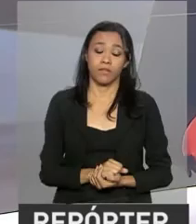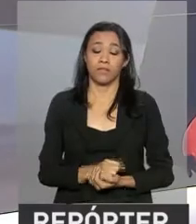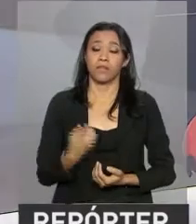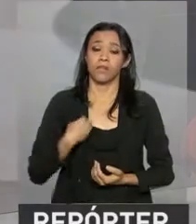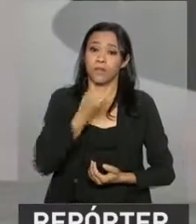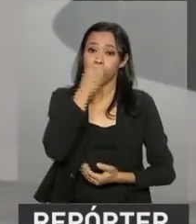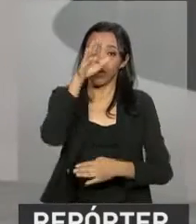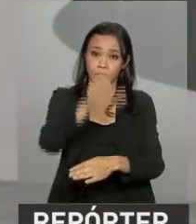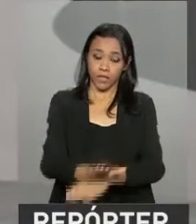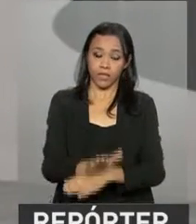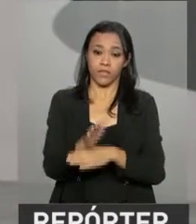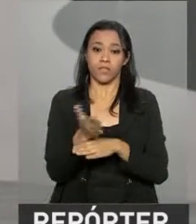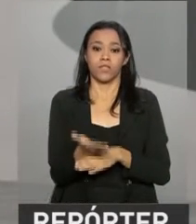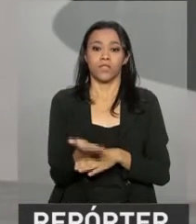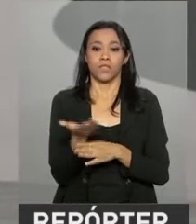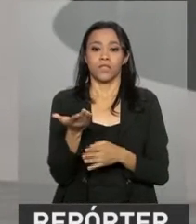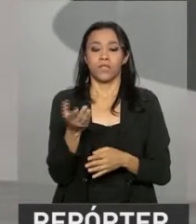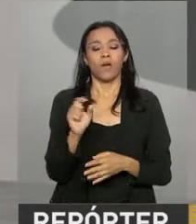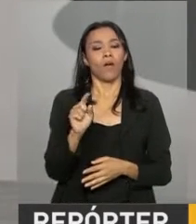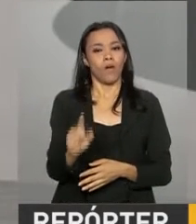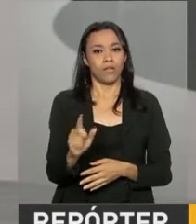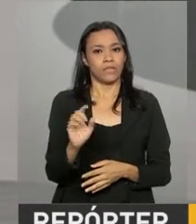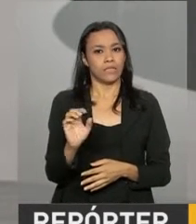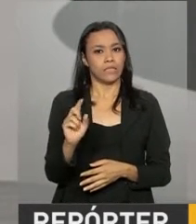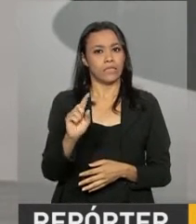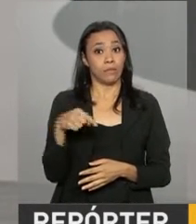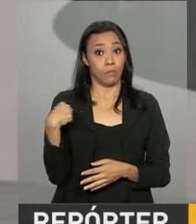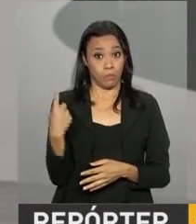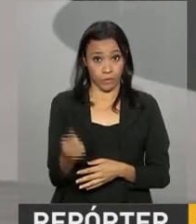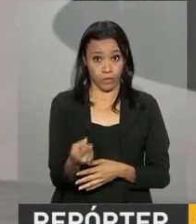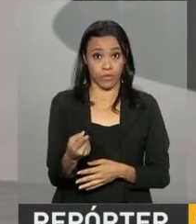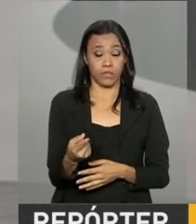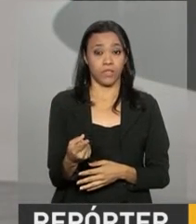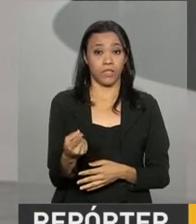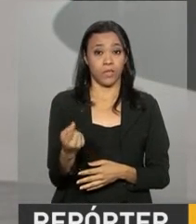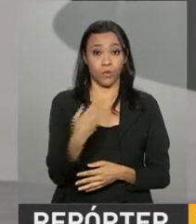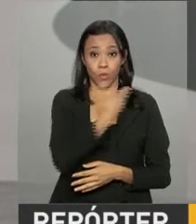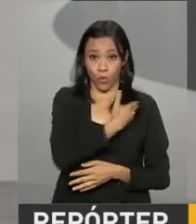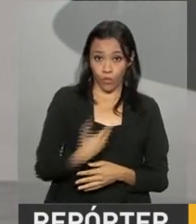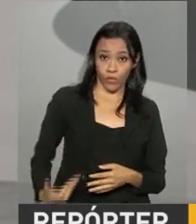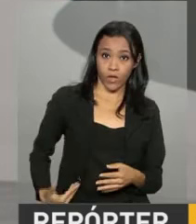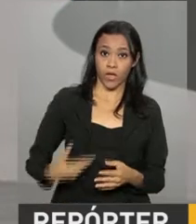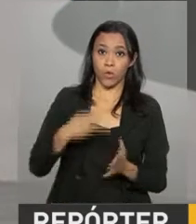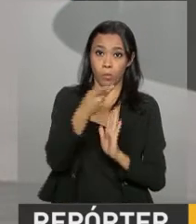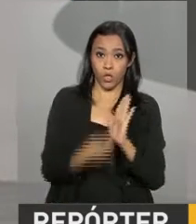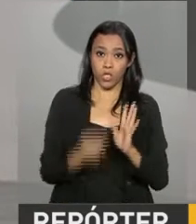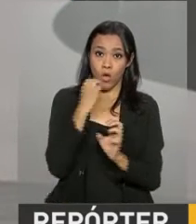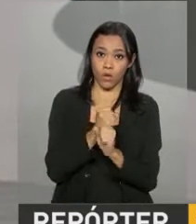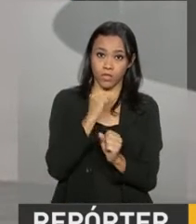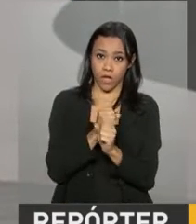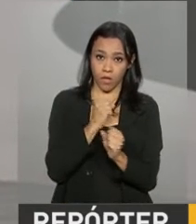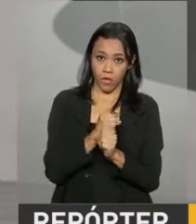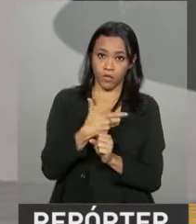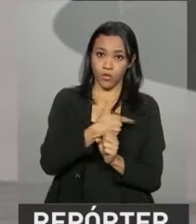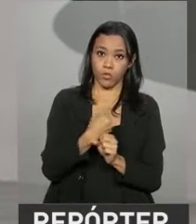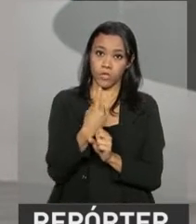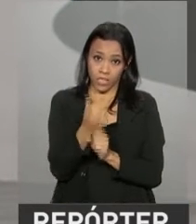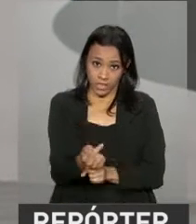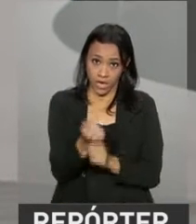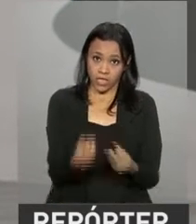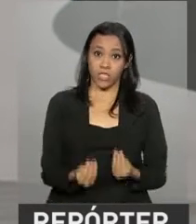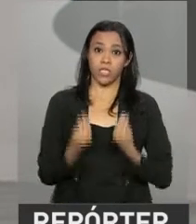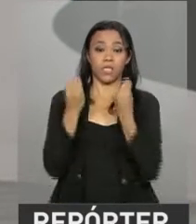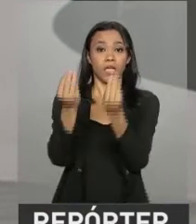bom? Boa tarde. Olha, logo depois que o governo entregar aí o projeto de orçamento da União de 2017 lá no